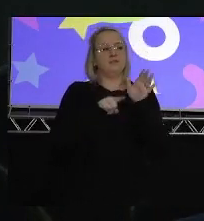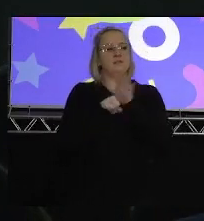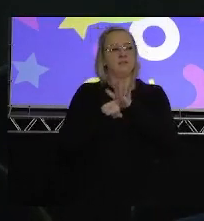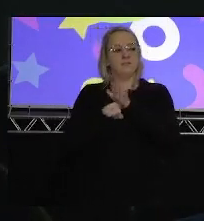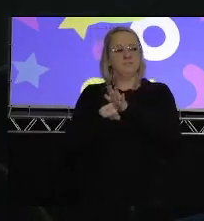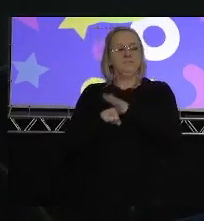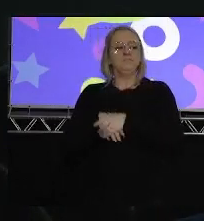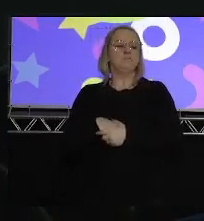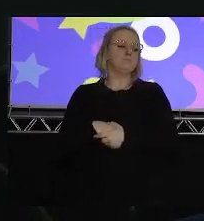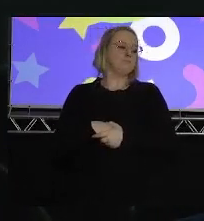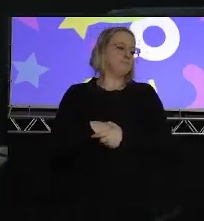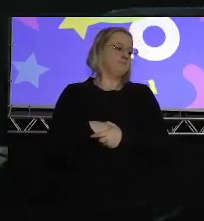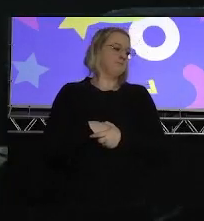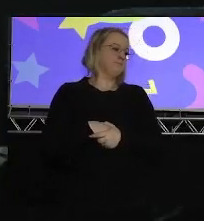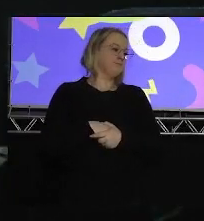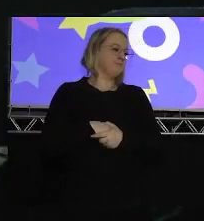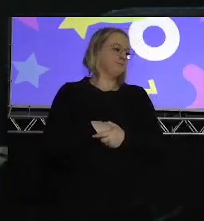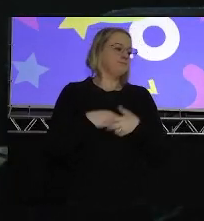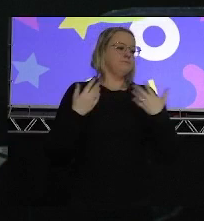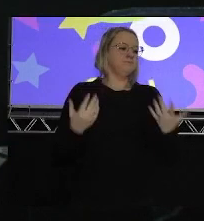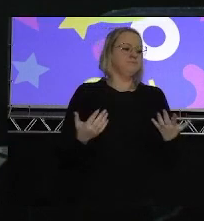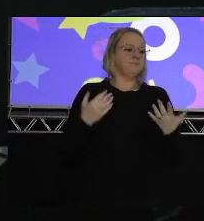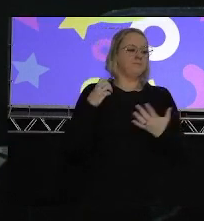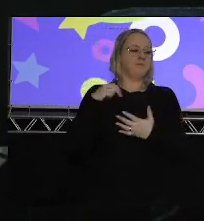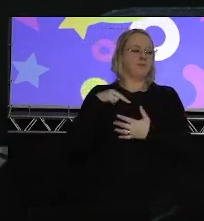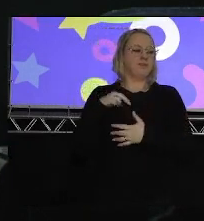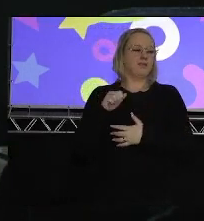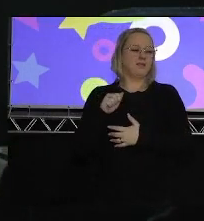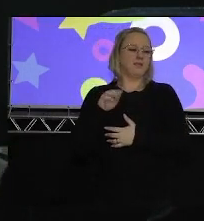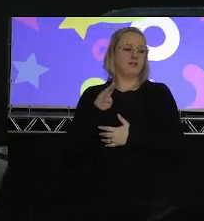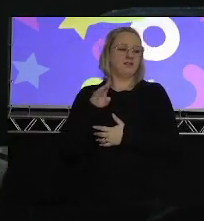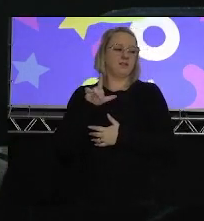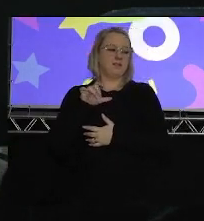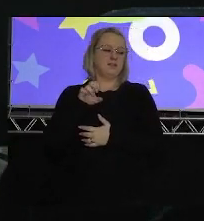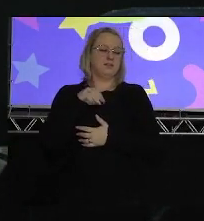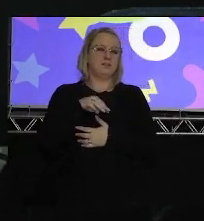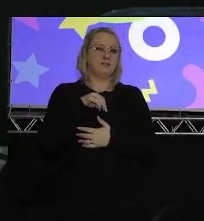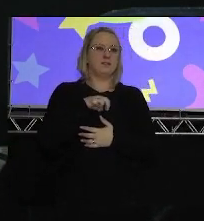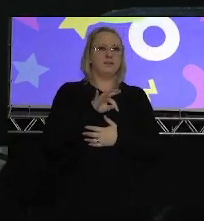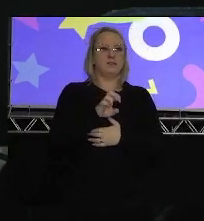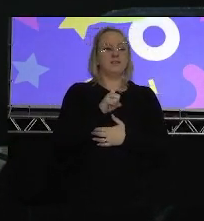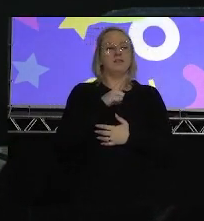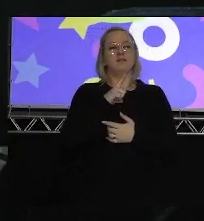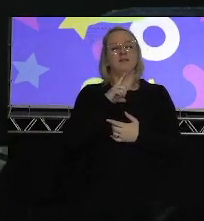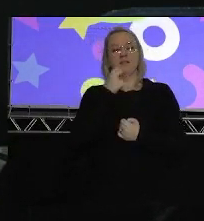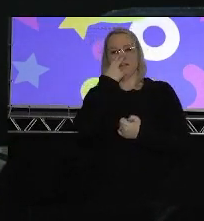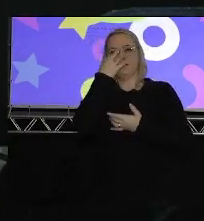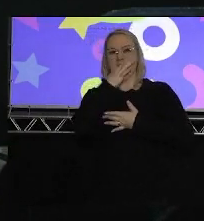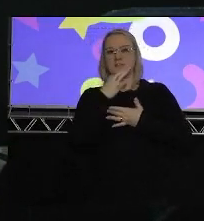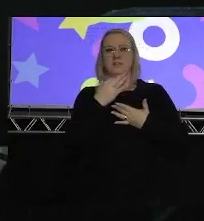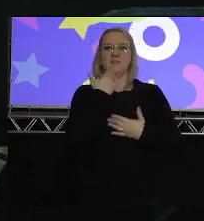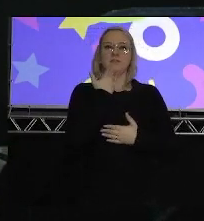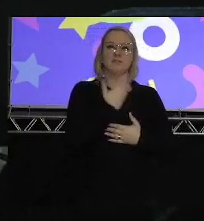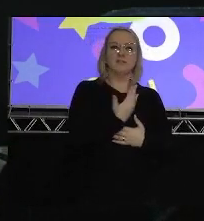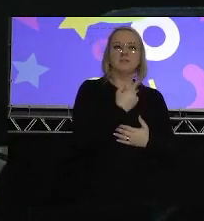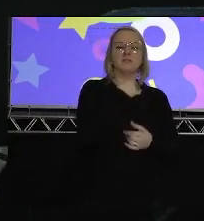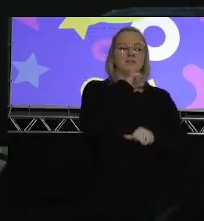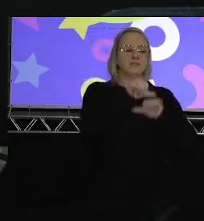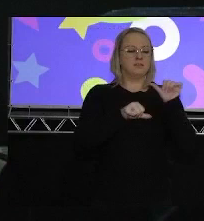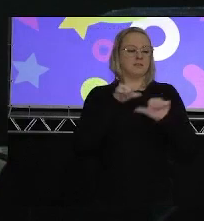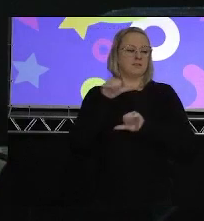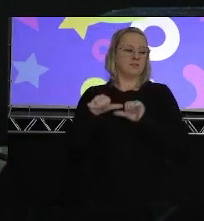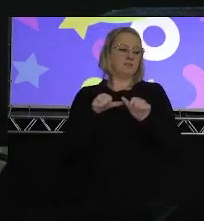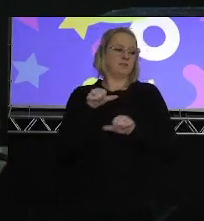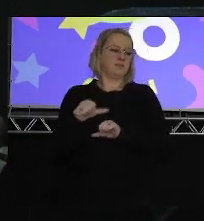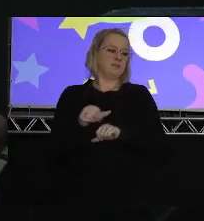determinadas situações. Bom, e o enablement, o que é? Então, a gente tem lá uma série de requisições que foram para o Strategy